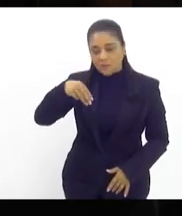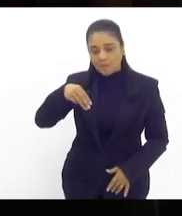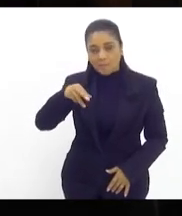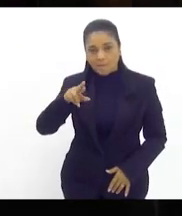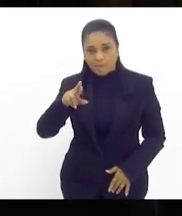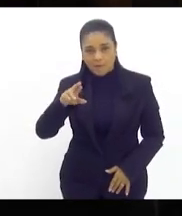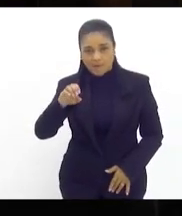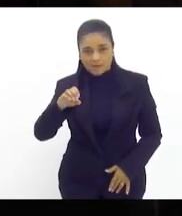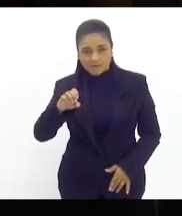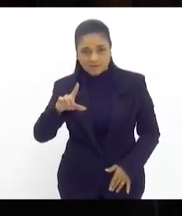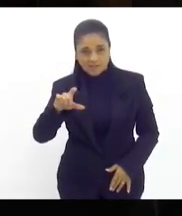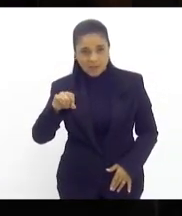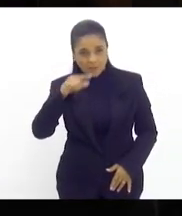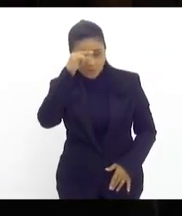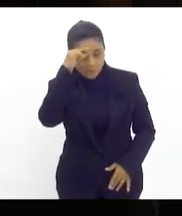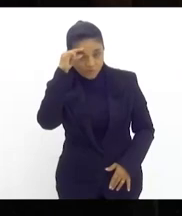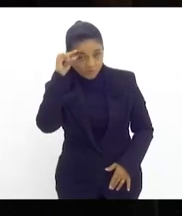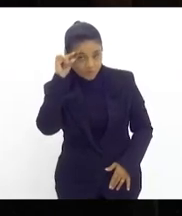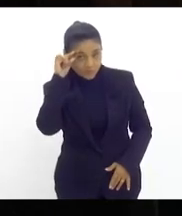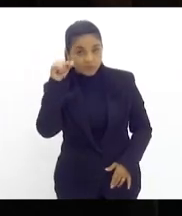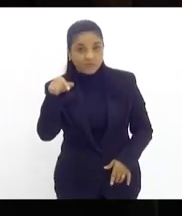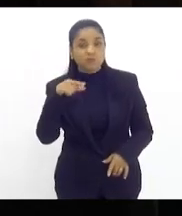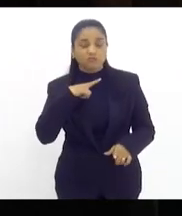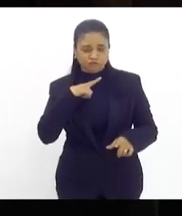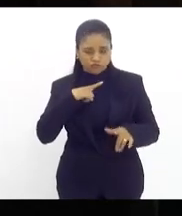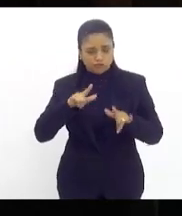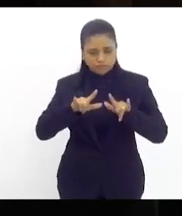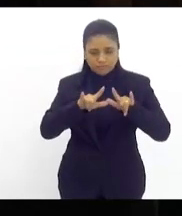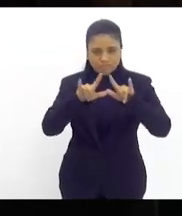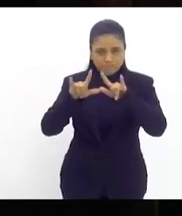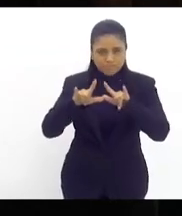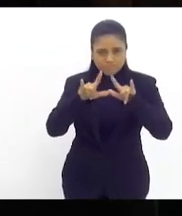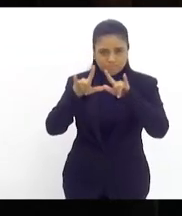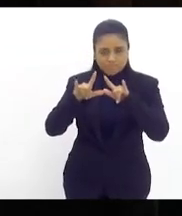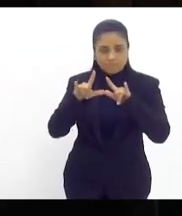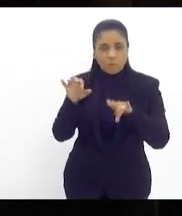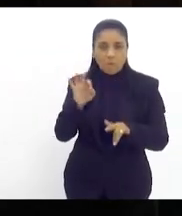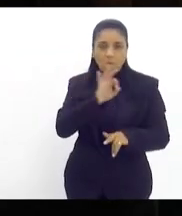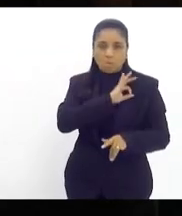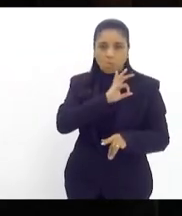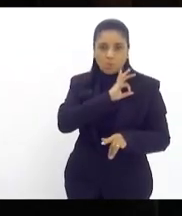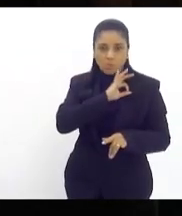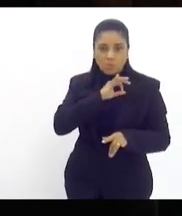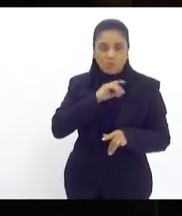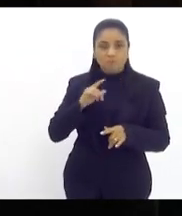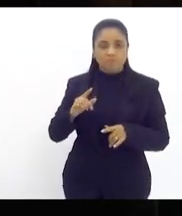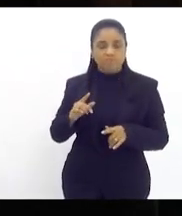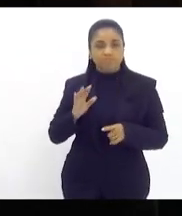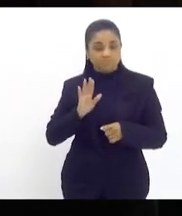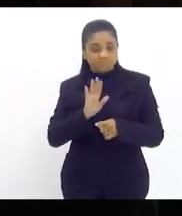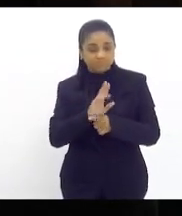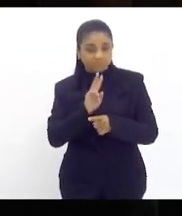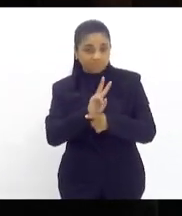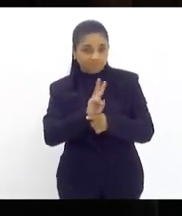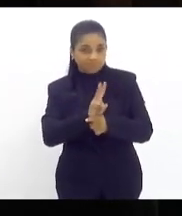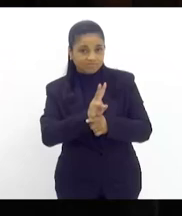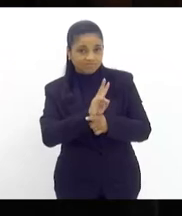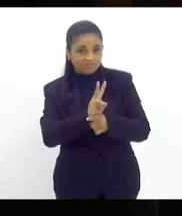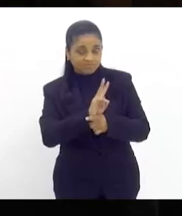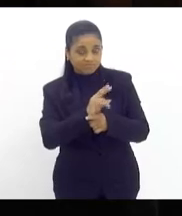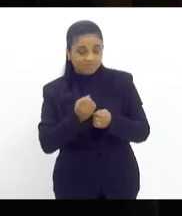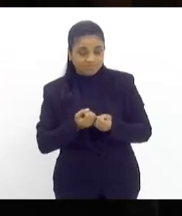armado de policiais penais de policiais da força de segurança desse estado cedidos